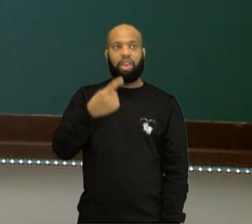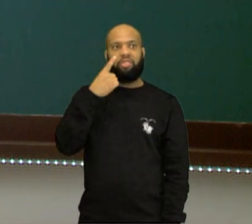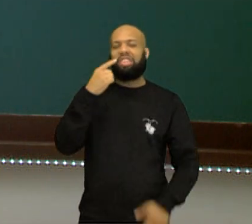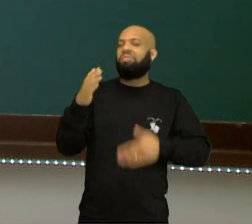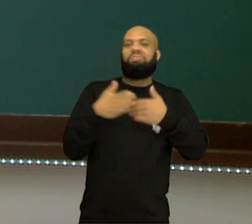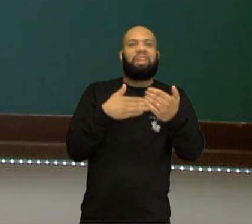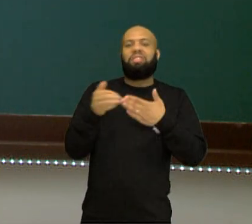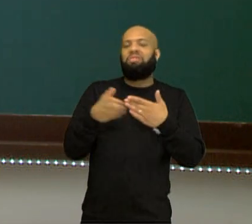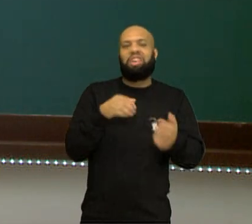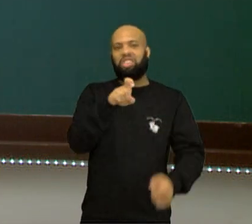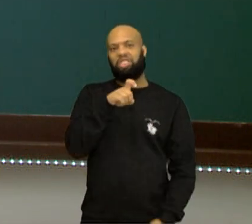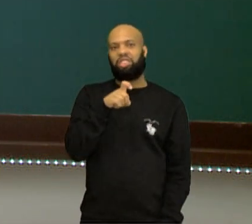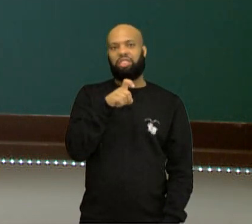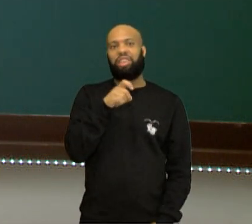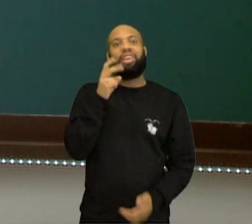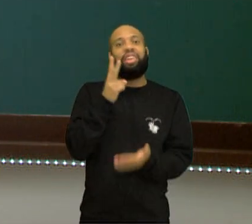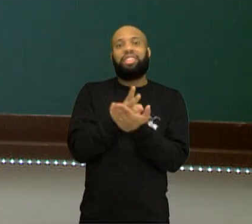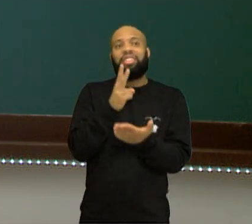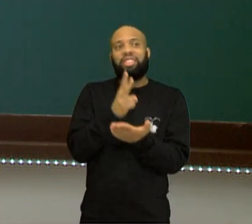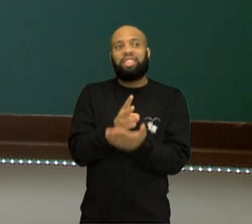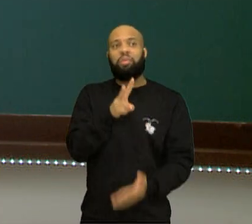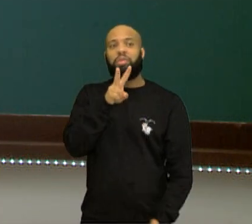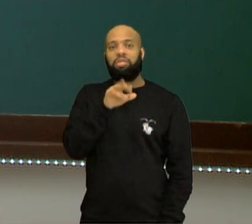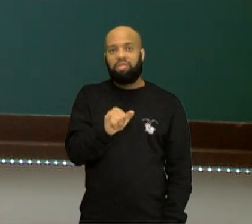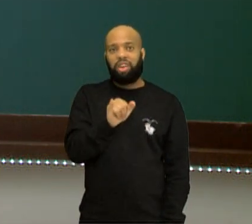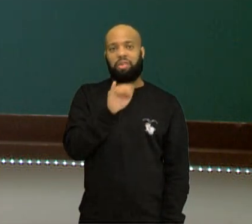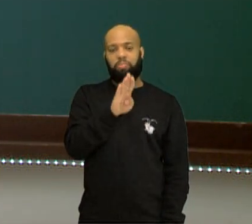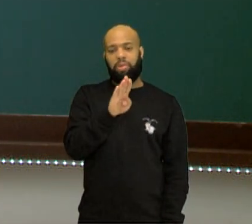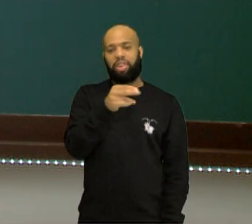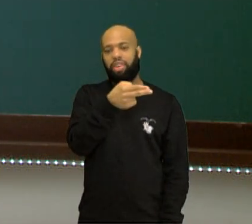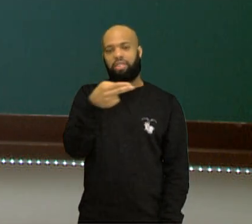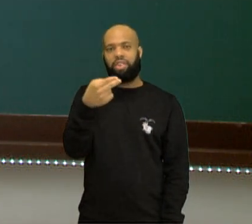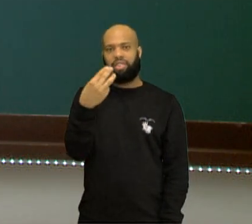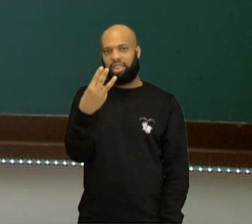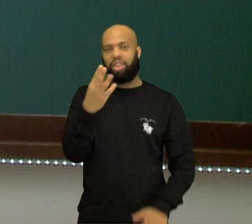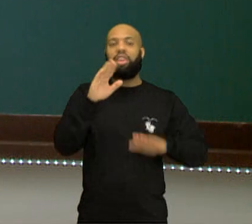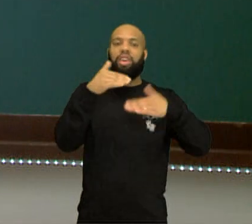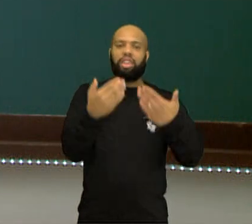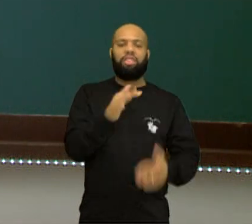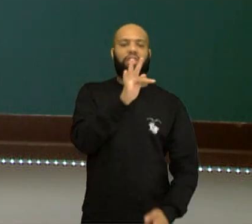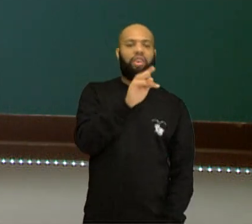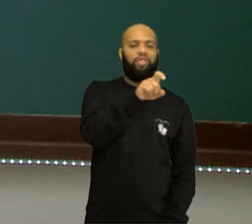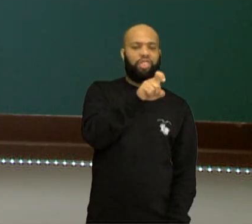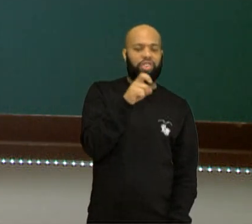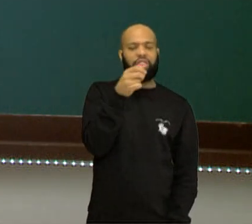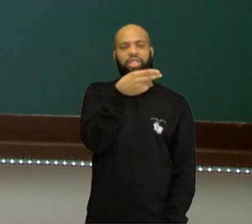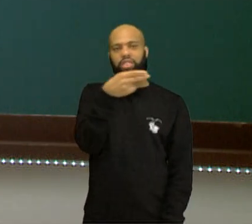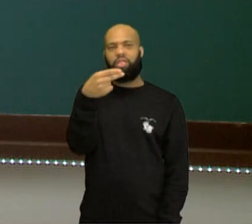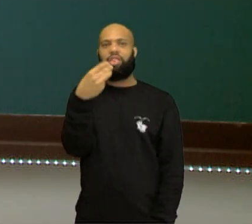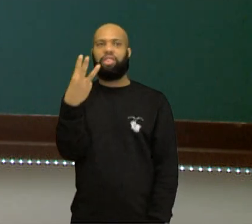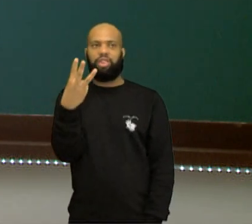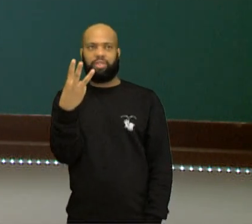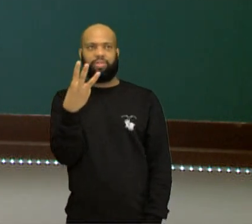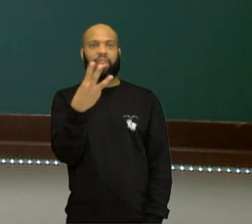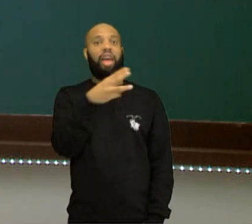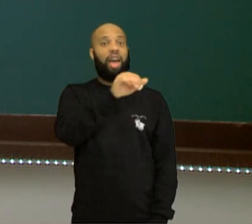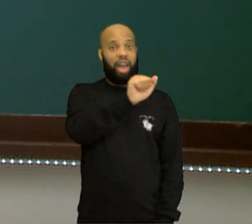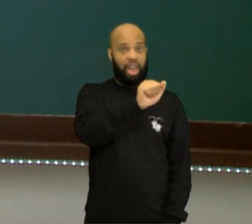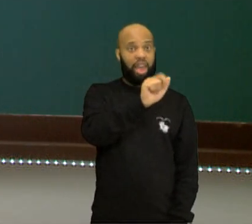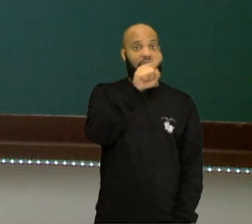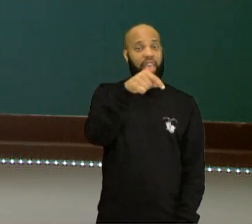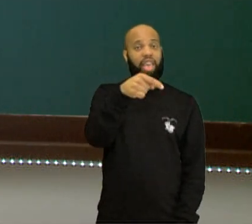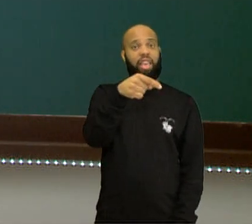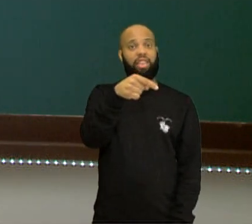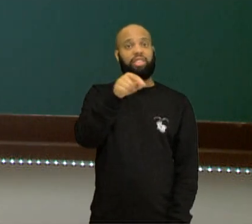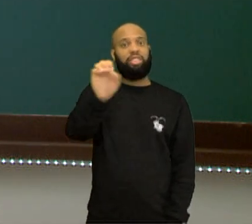para qualquer valor. Então, o f de x vai ser sempre igual a 3. Nesse caso, o a também aqui é igual a 0,